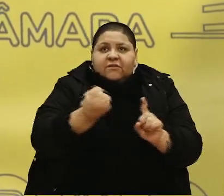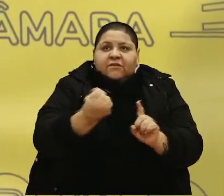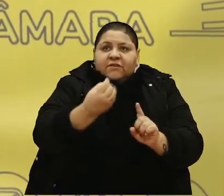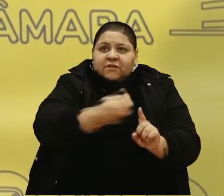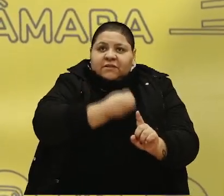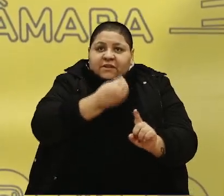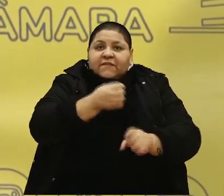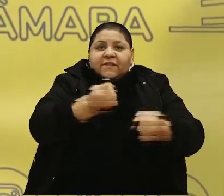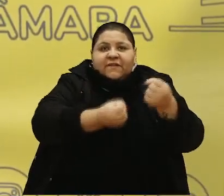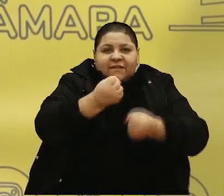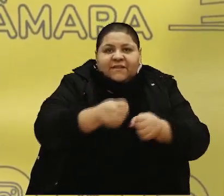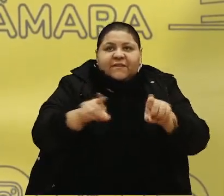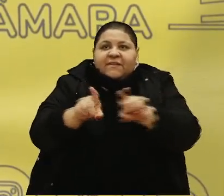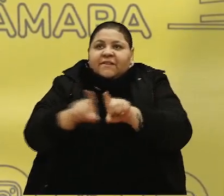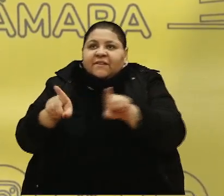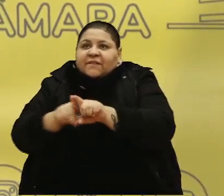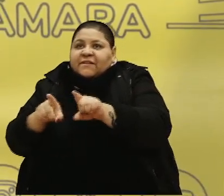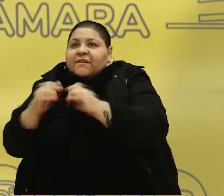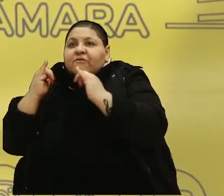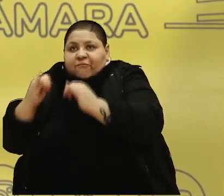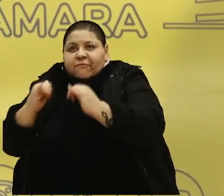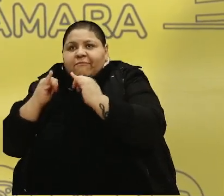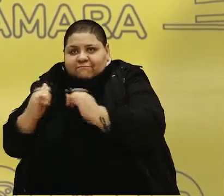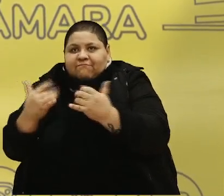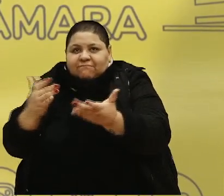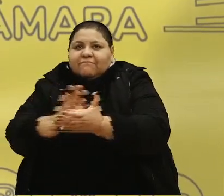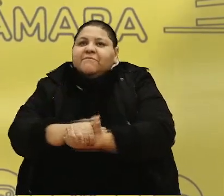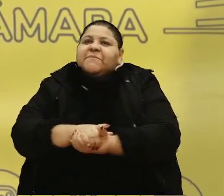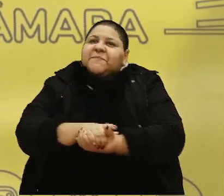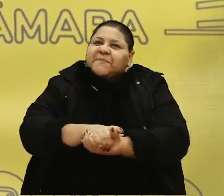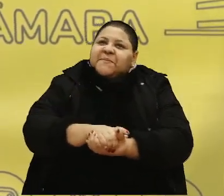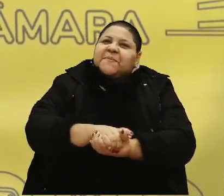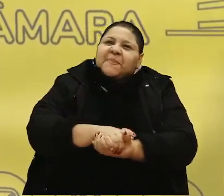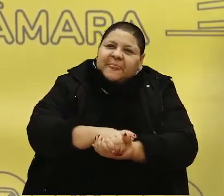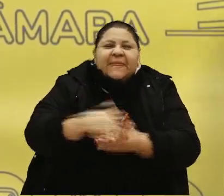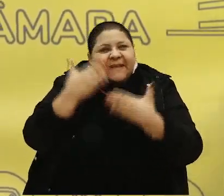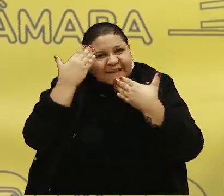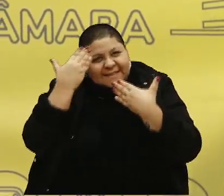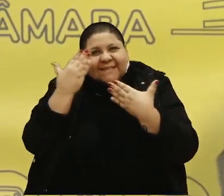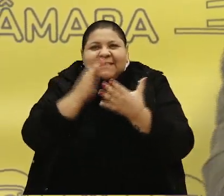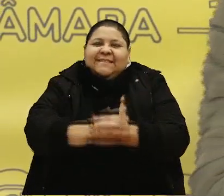anda de veículos, quanto quem anda de transporte público, tá bom? Muito obrigado. Obrigada.